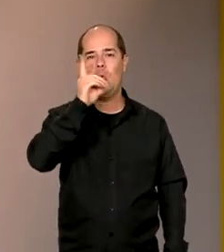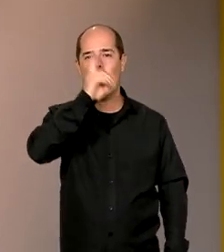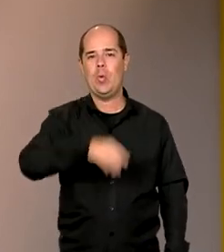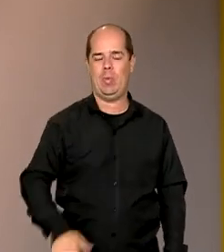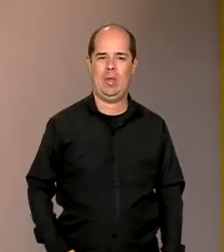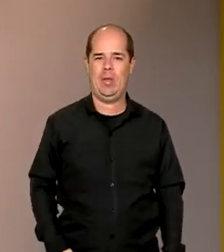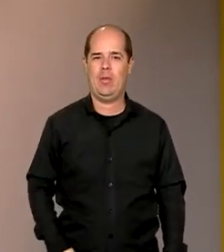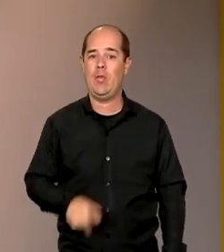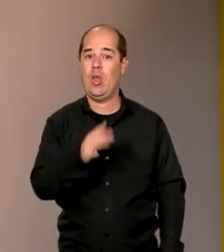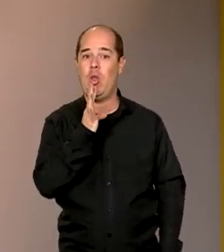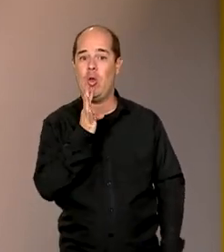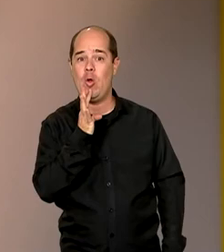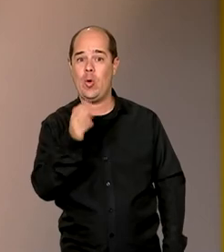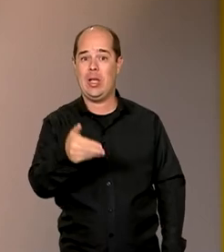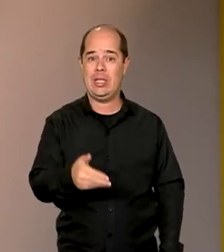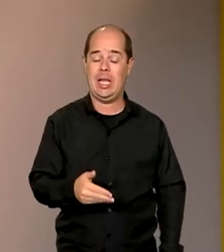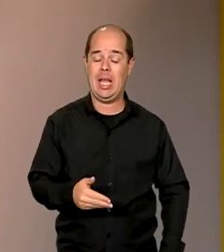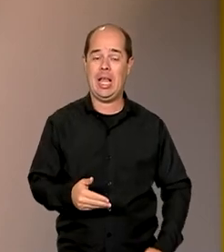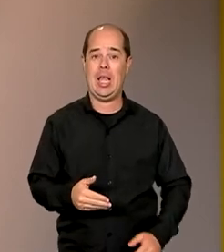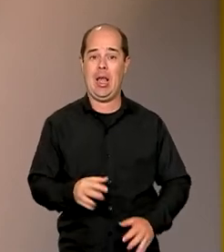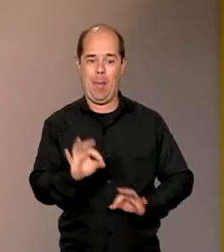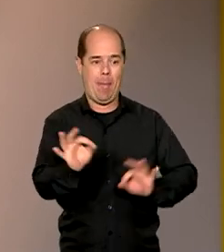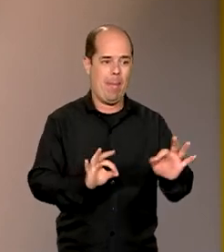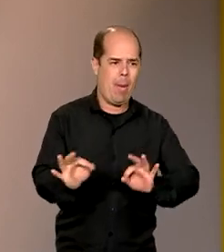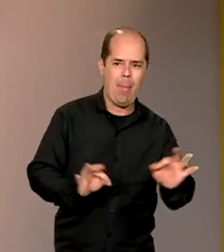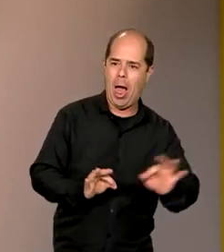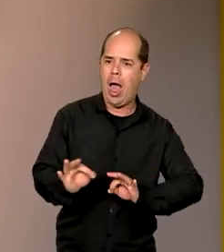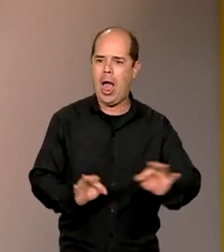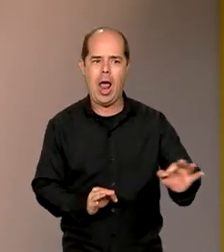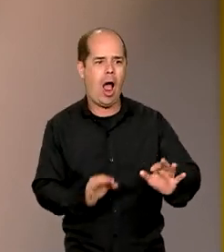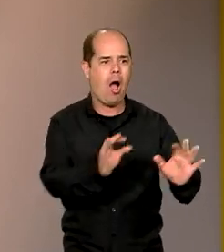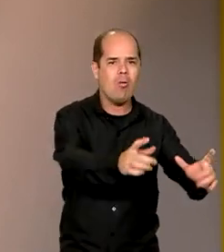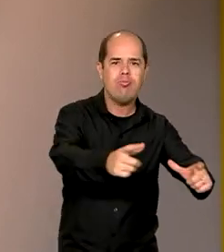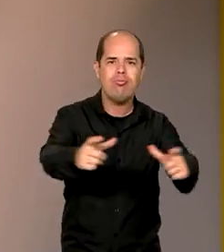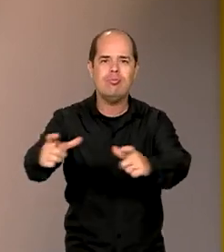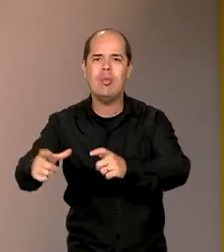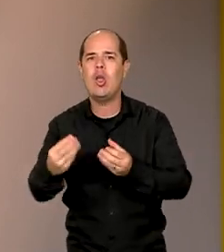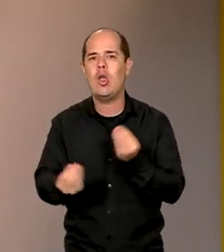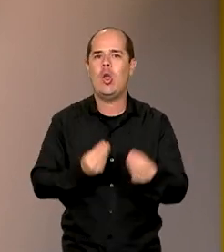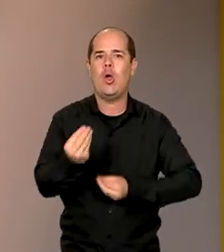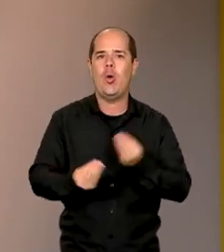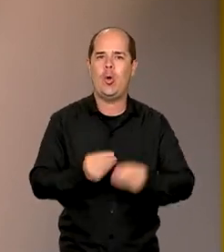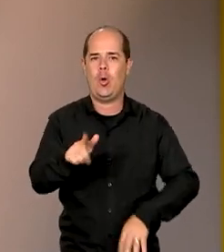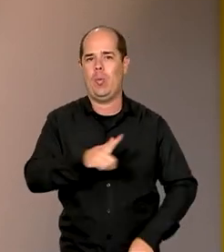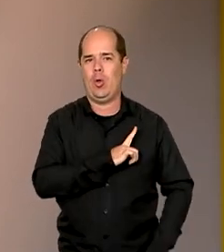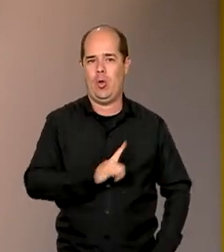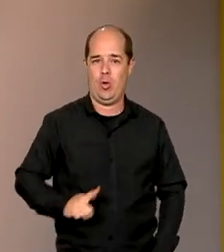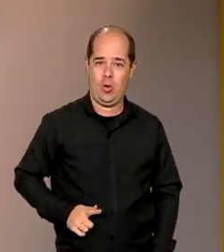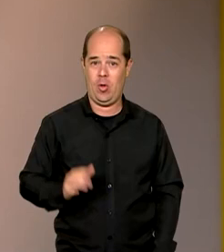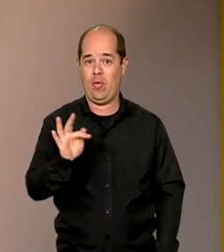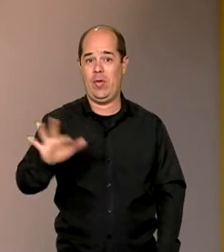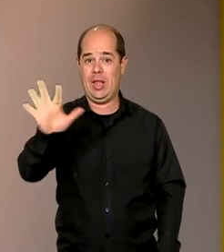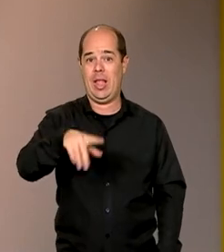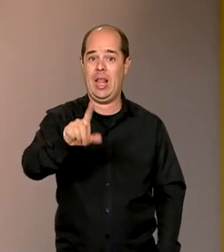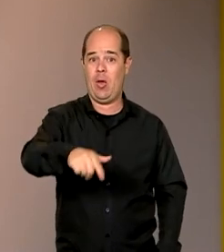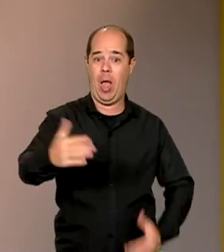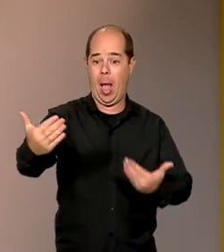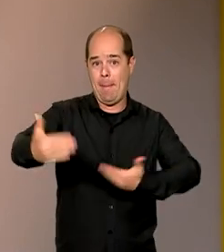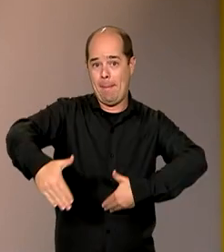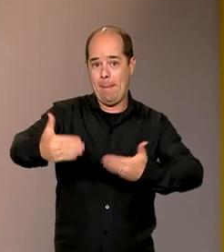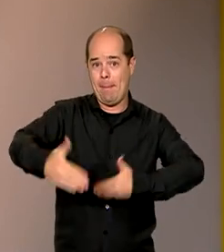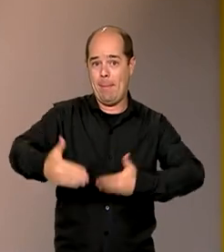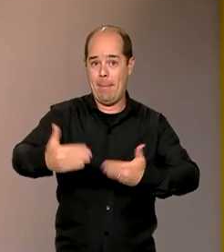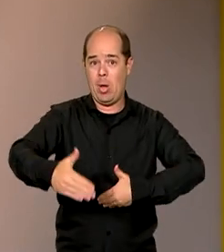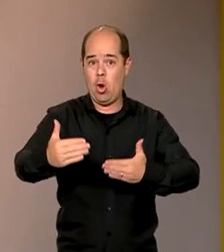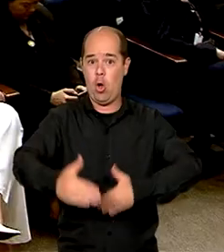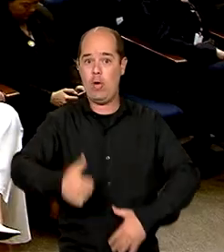pouco mais sobre a logística que é montada pelo governo federal para a realização deste, que é o segundo maior exame aplicado de forma simultânea